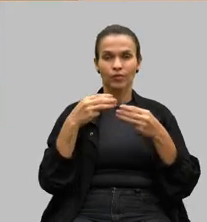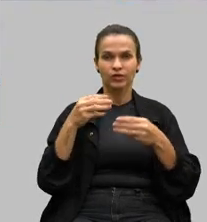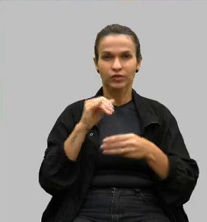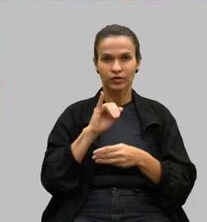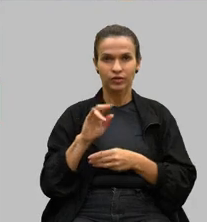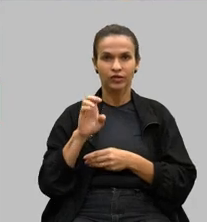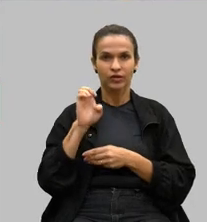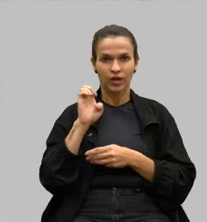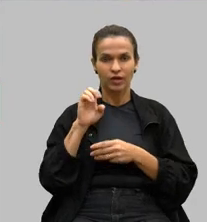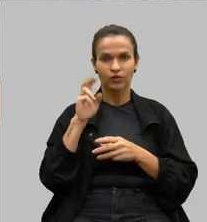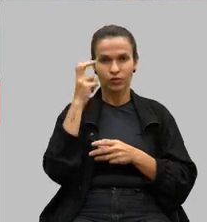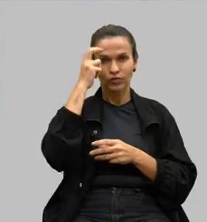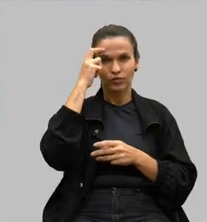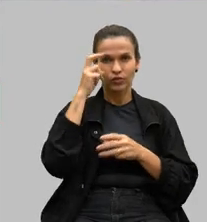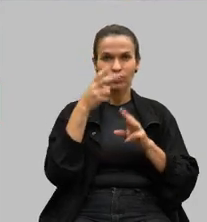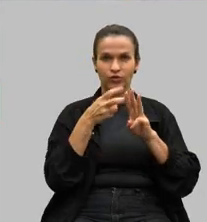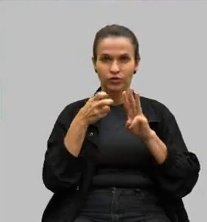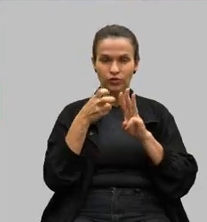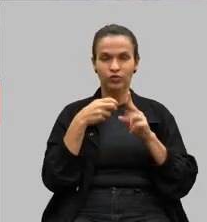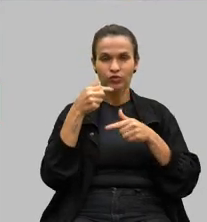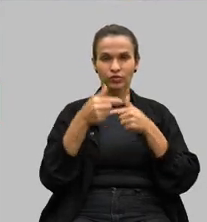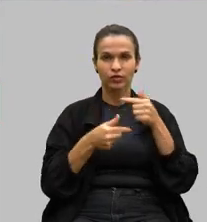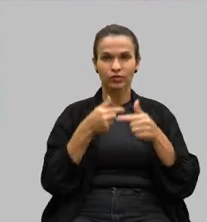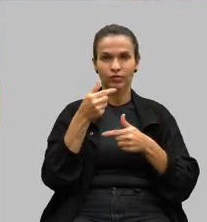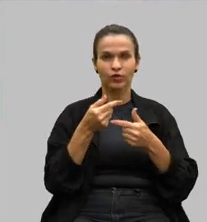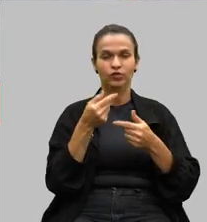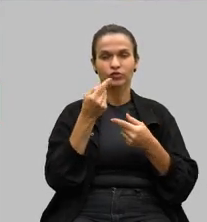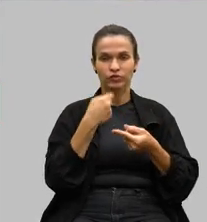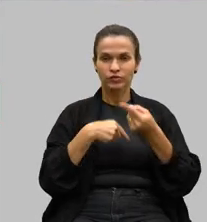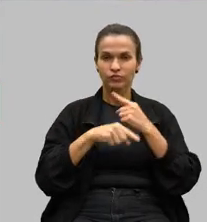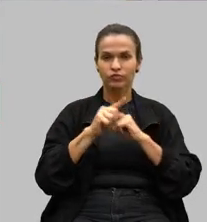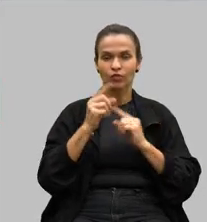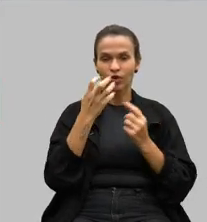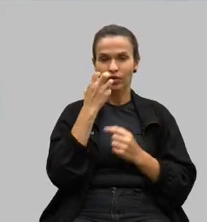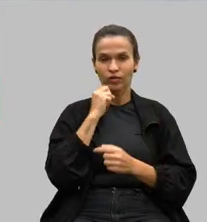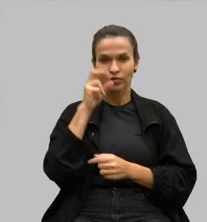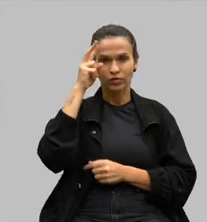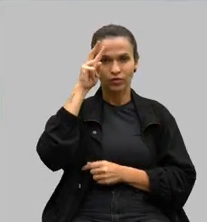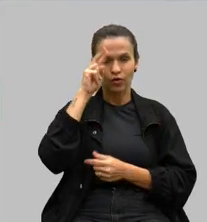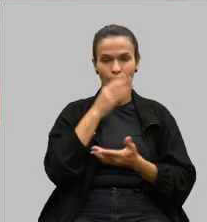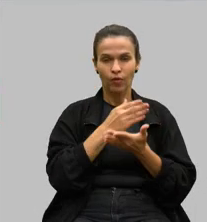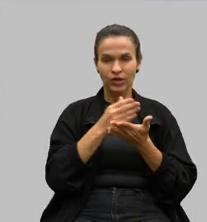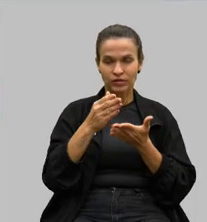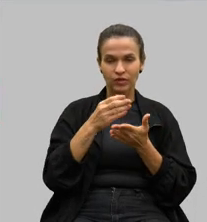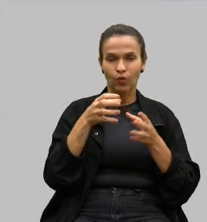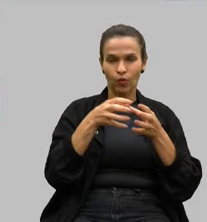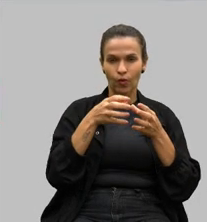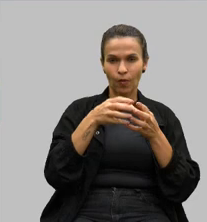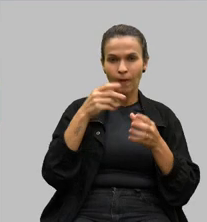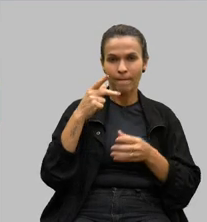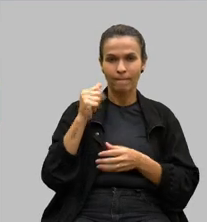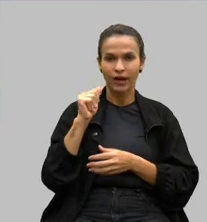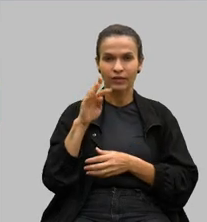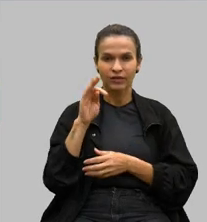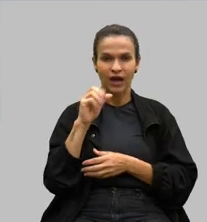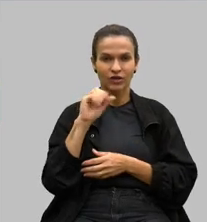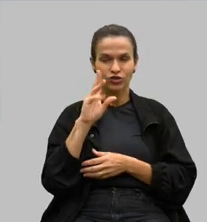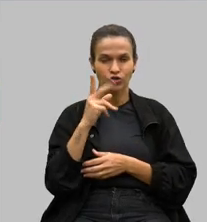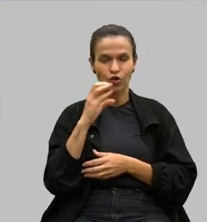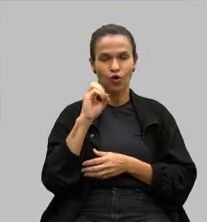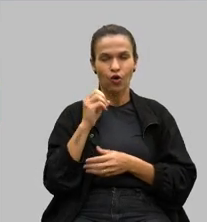culturas indígenas e o trabalho de transformá-la em patrimônio histórico começando pelo pató eh iniciou-se em